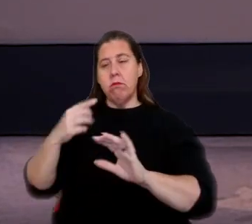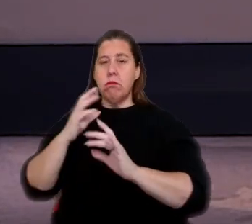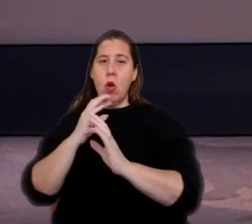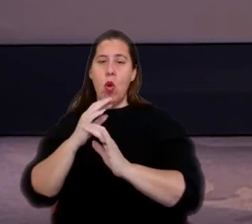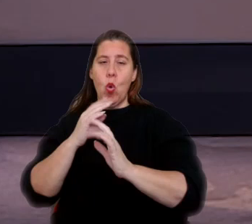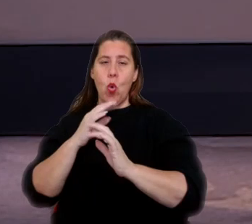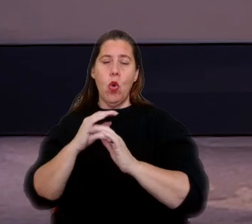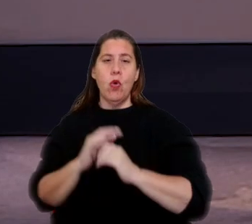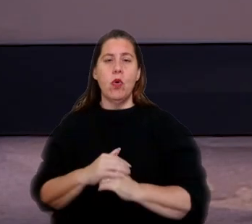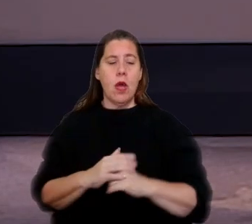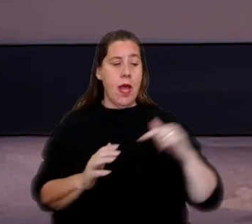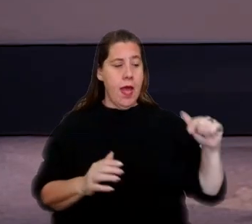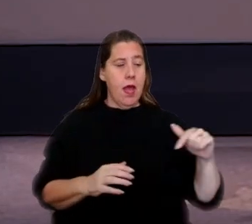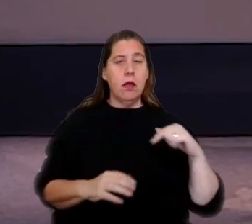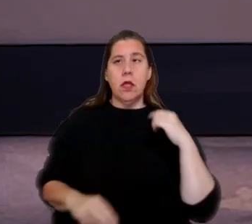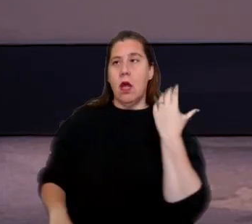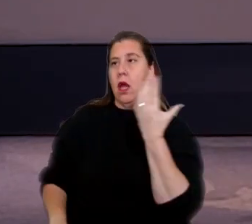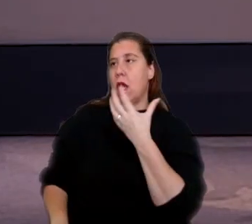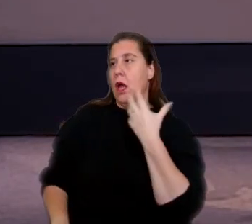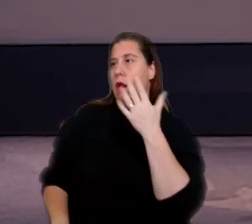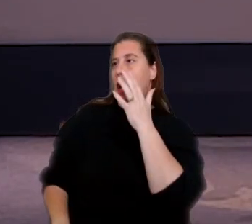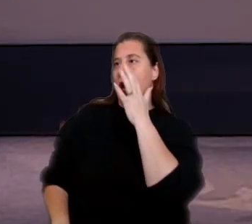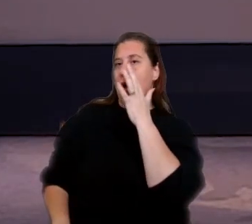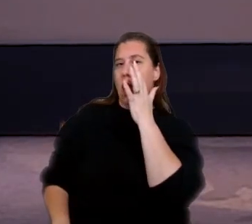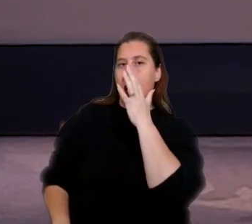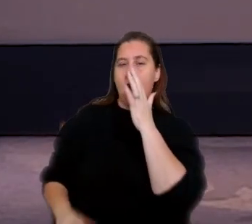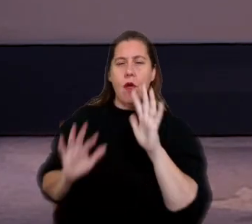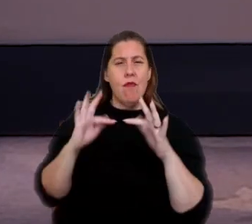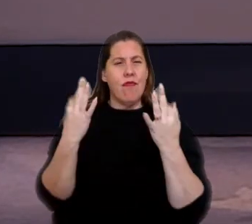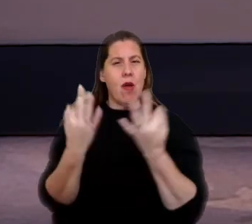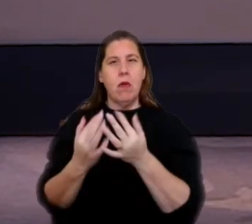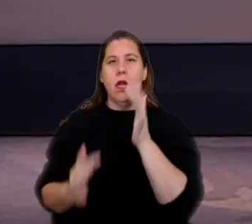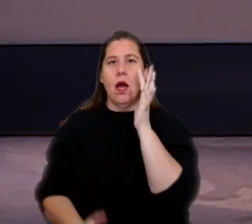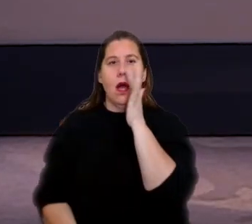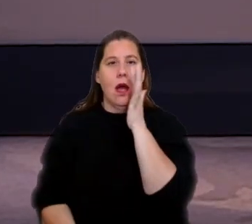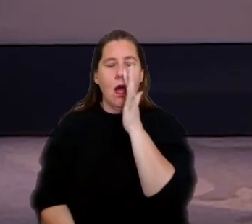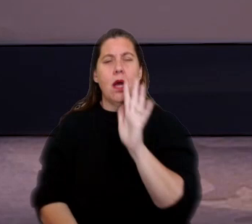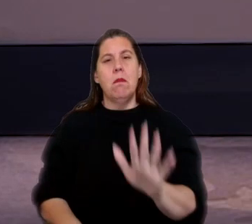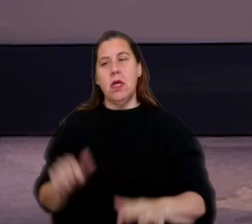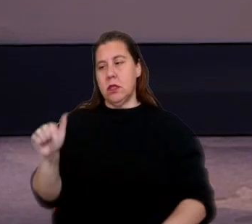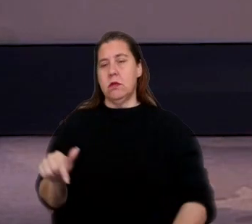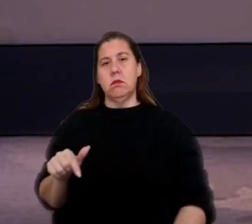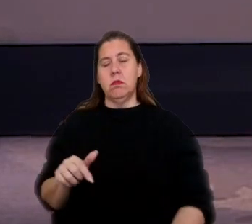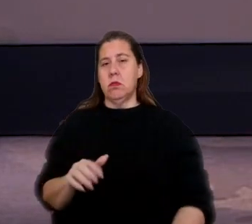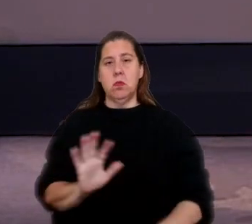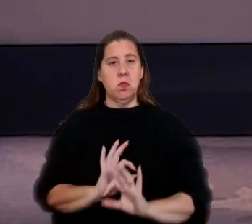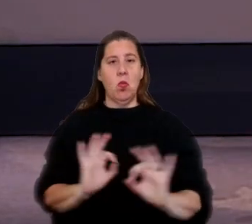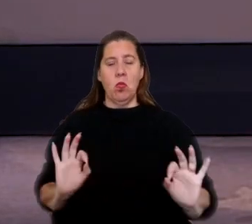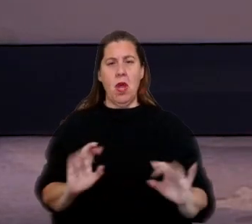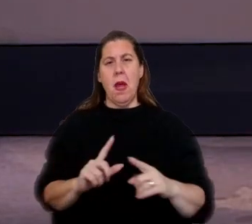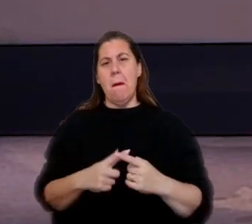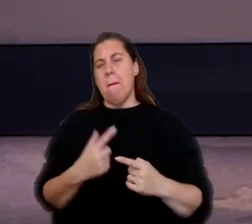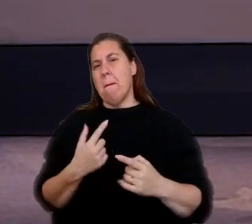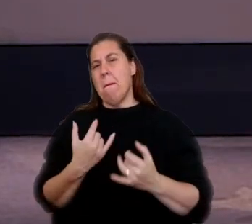apresentando musicalmente, o Léo está encantado, a família dele está encantada ao ver o que ele está fazendo, performando, mas ele não.